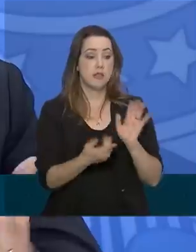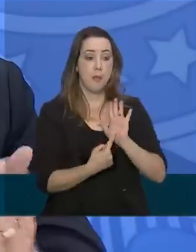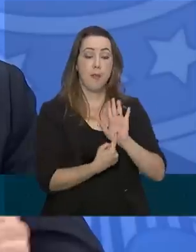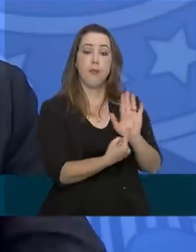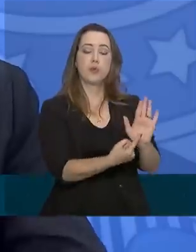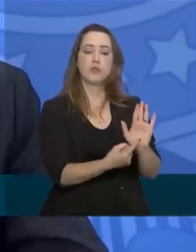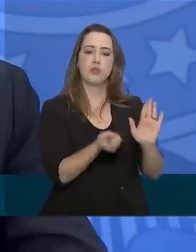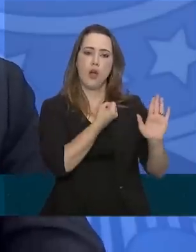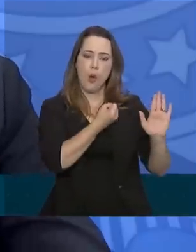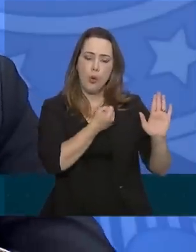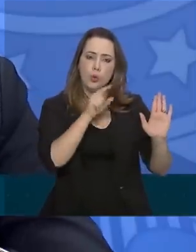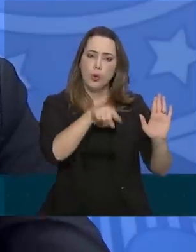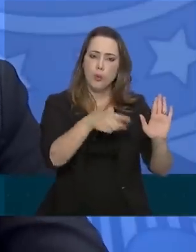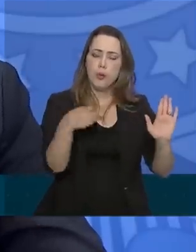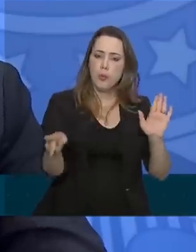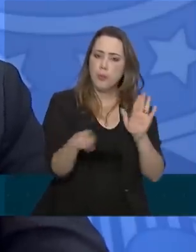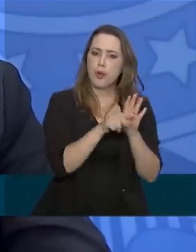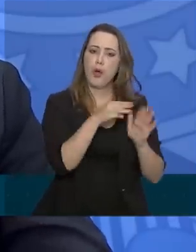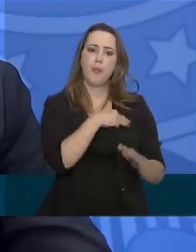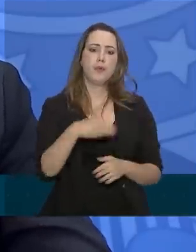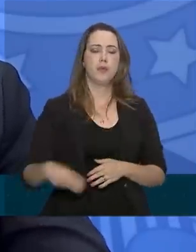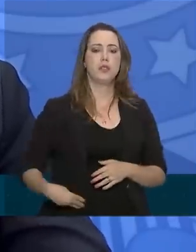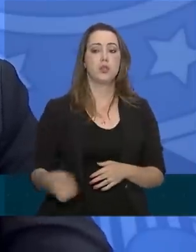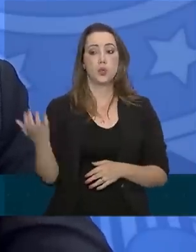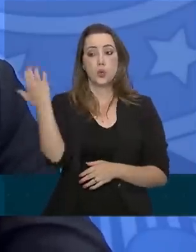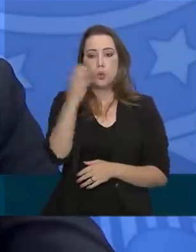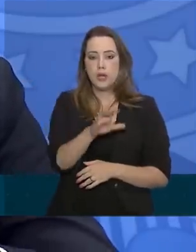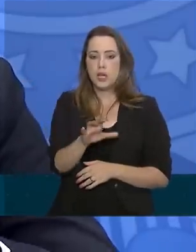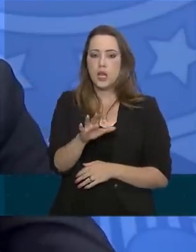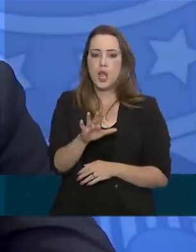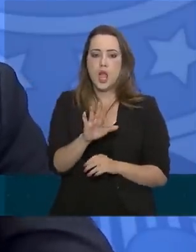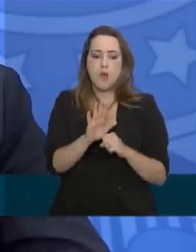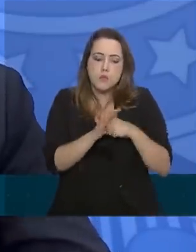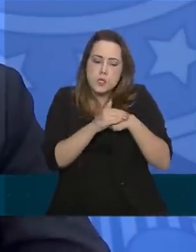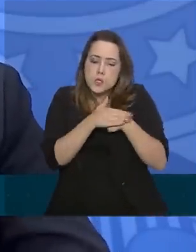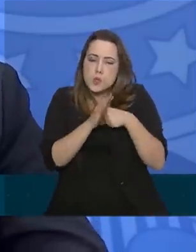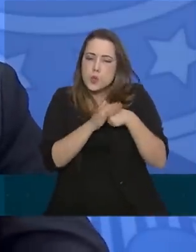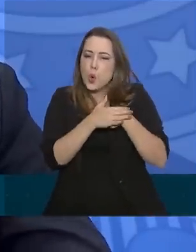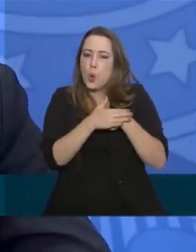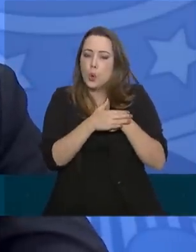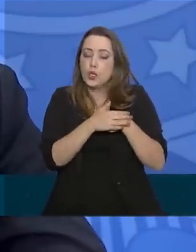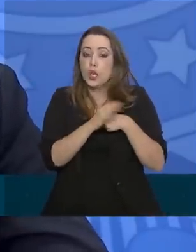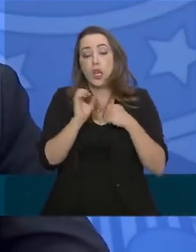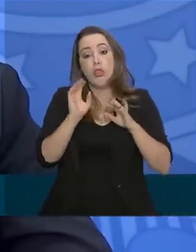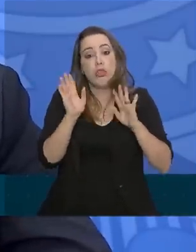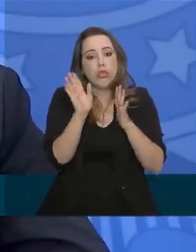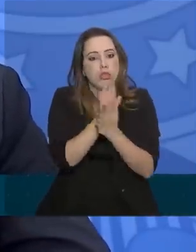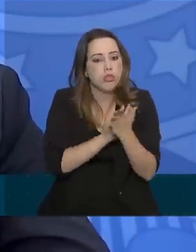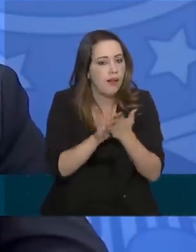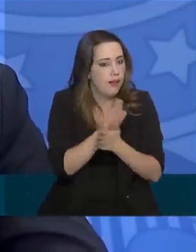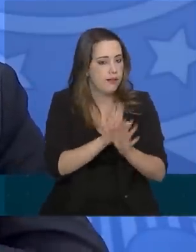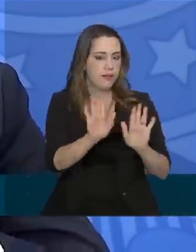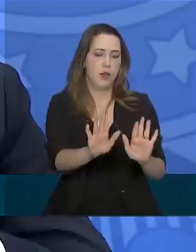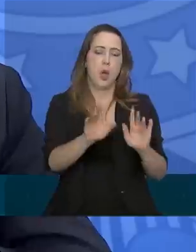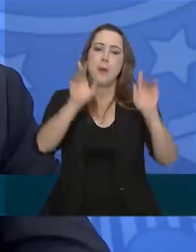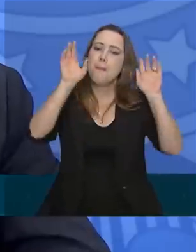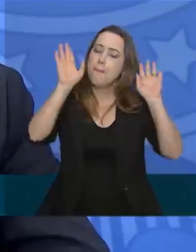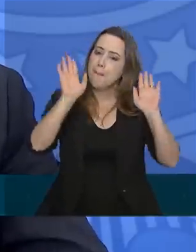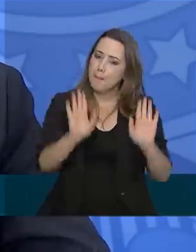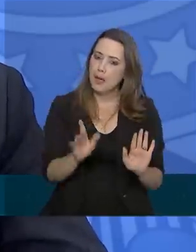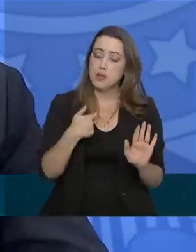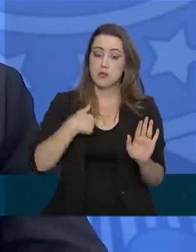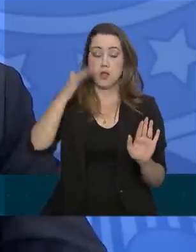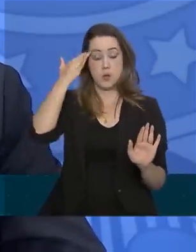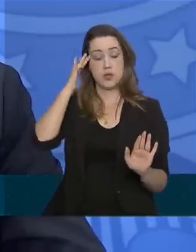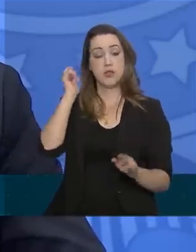assuntos a sua divulgação não queremos a bafa nem deixar divulgá absolutamente nada mas no meu